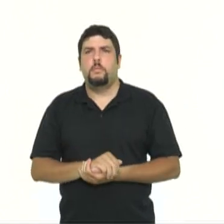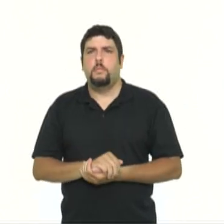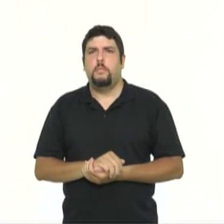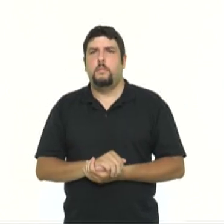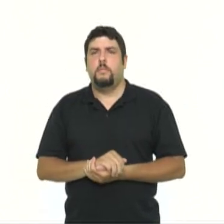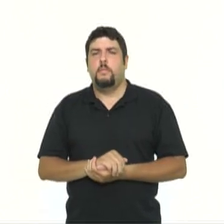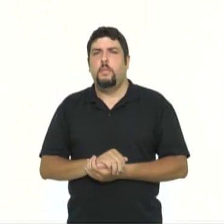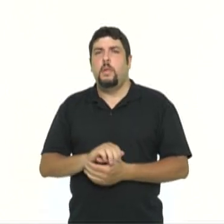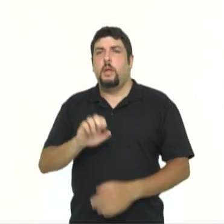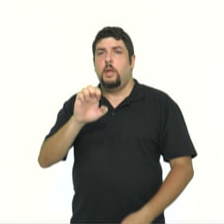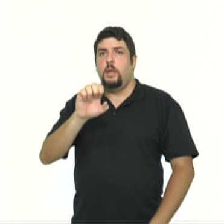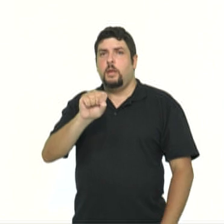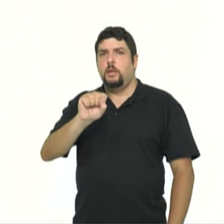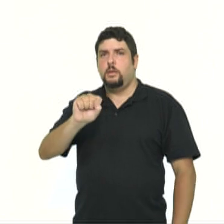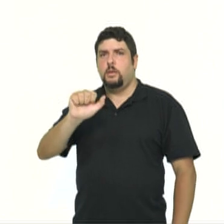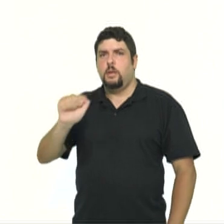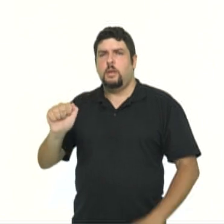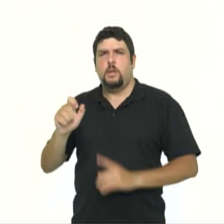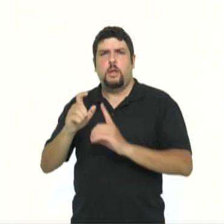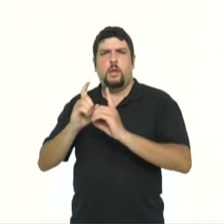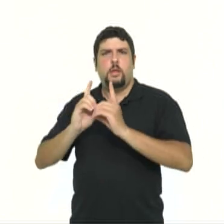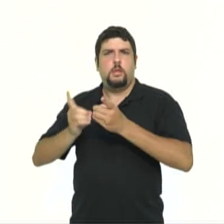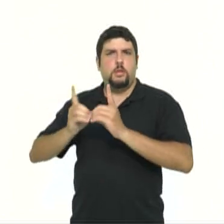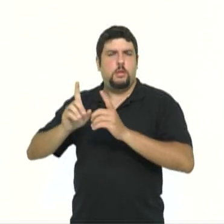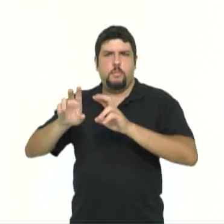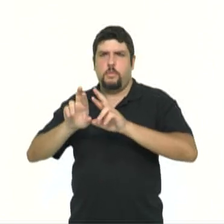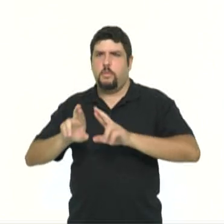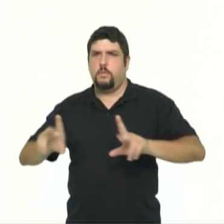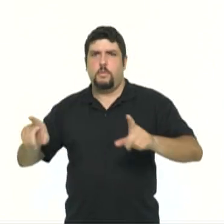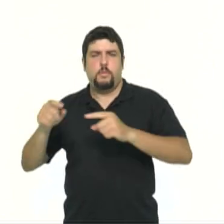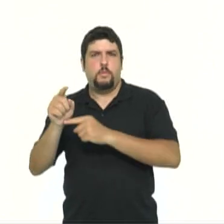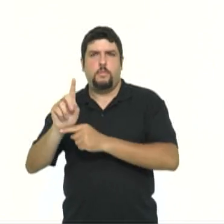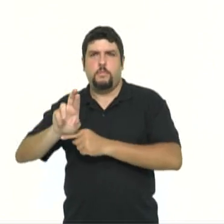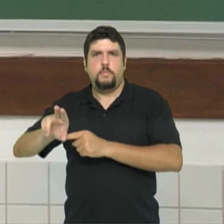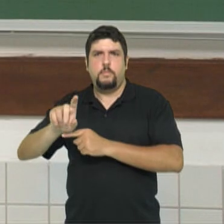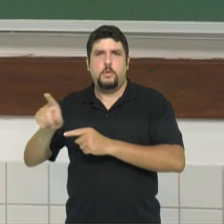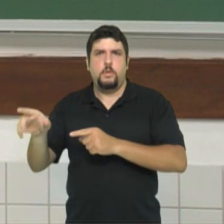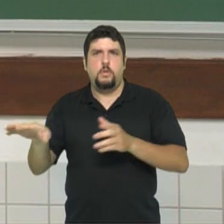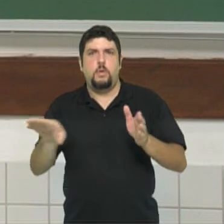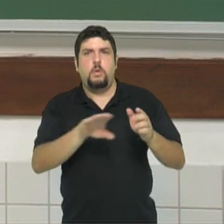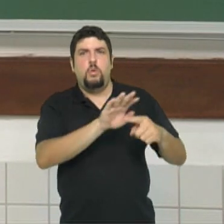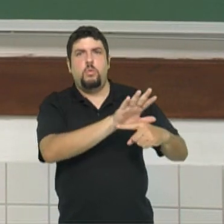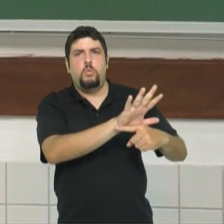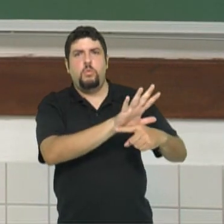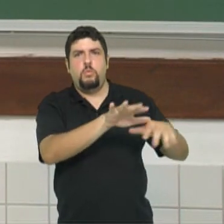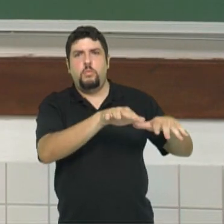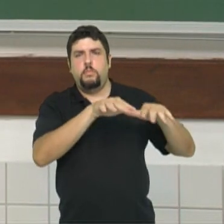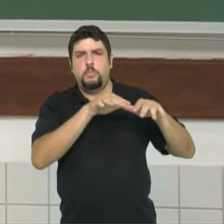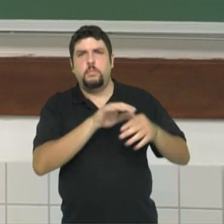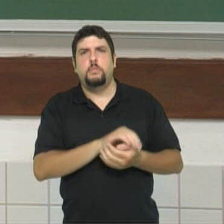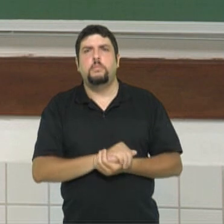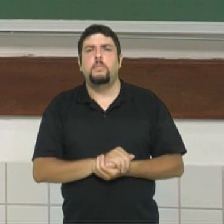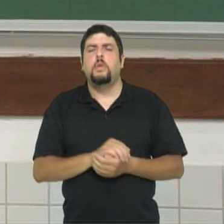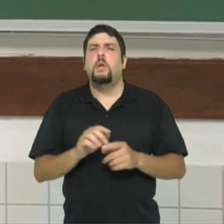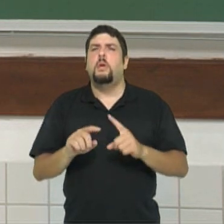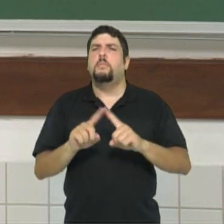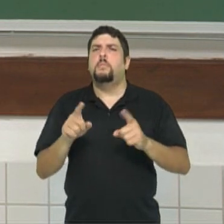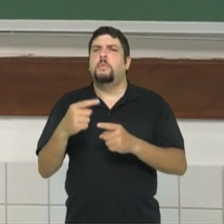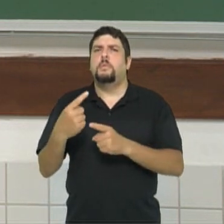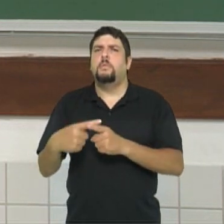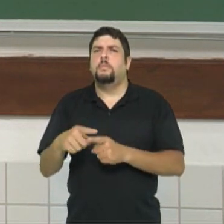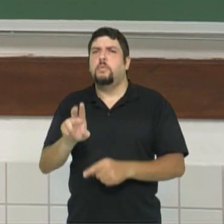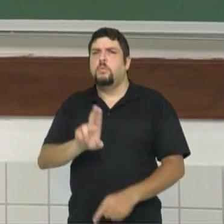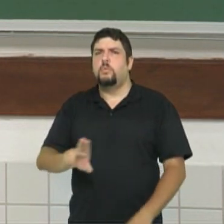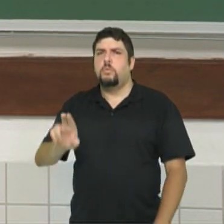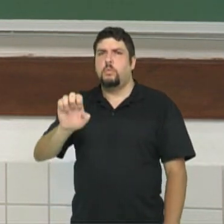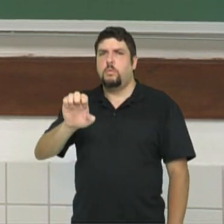não foi diferente com a chegada do cinema? E aí? Por que a Ana Clara usou ali esse